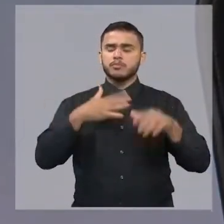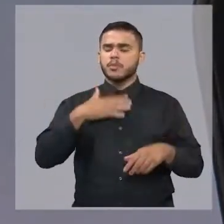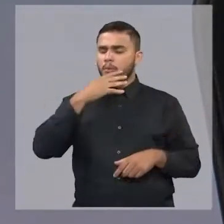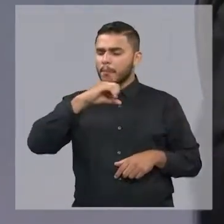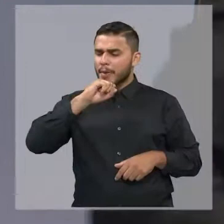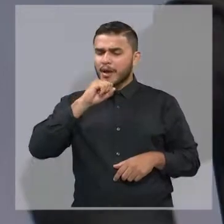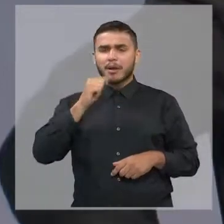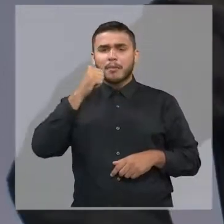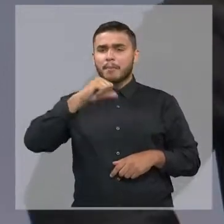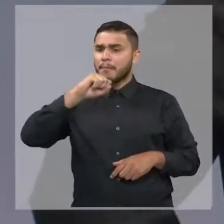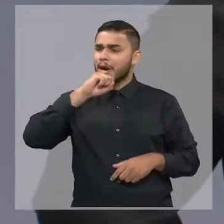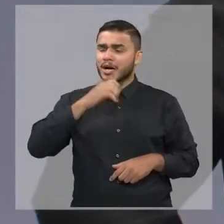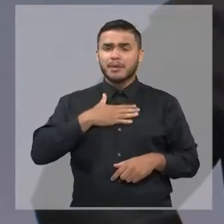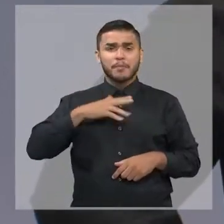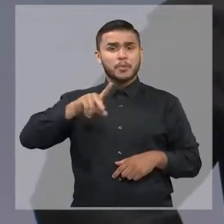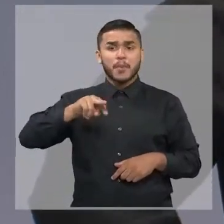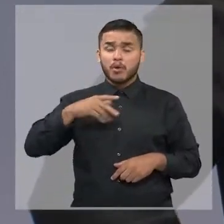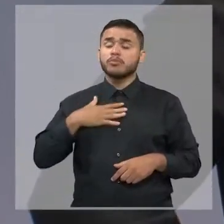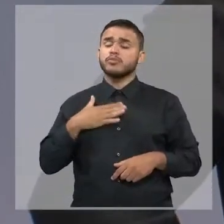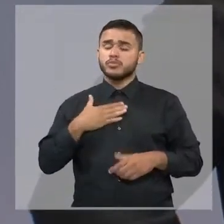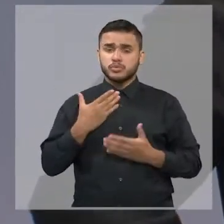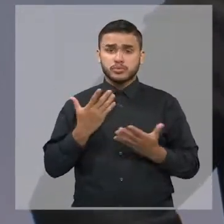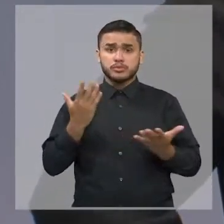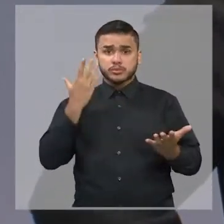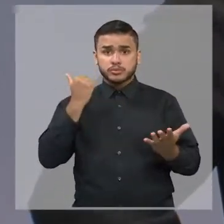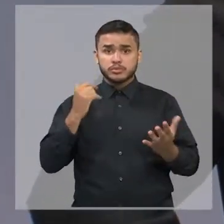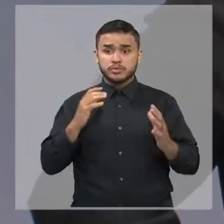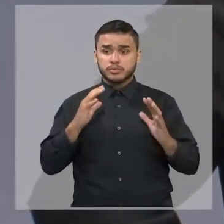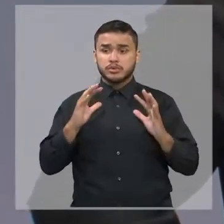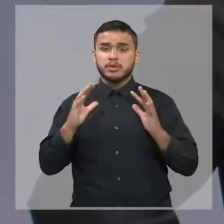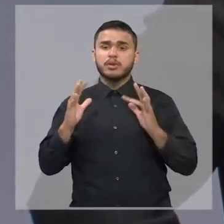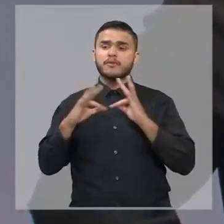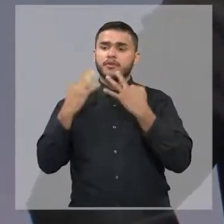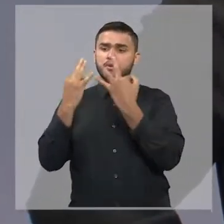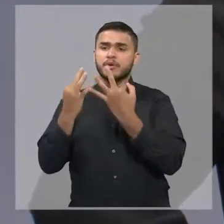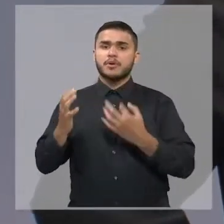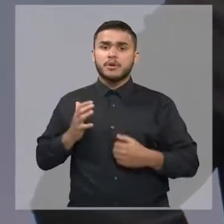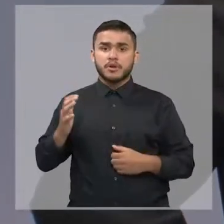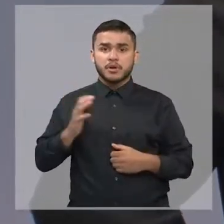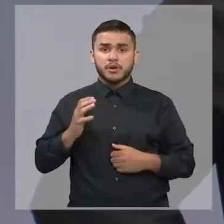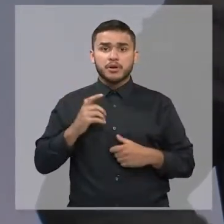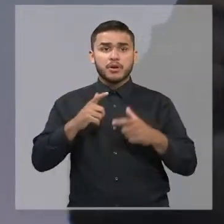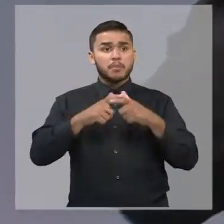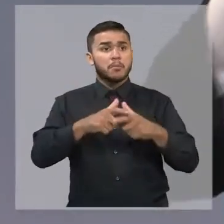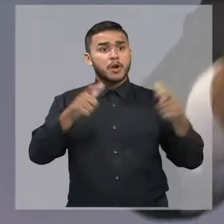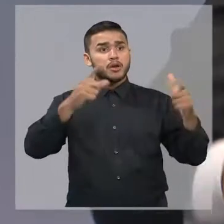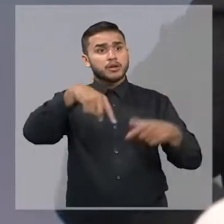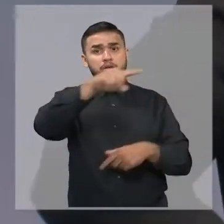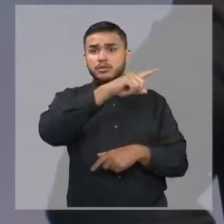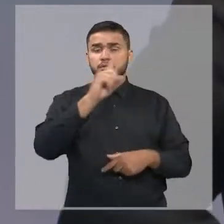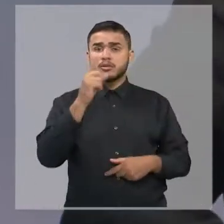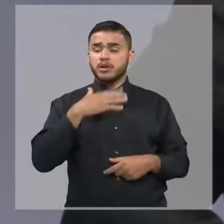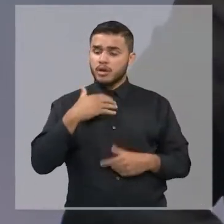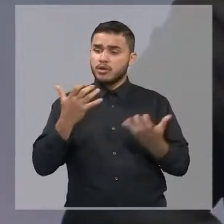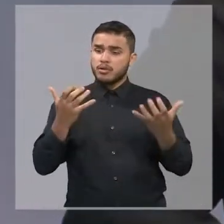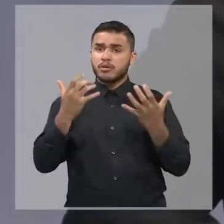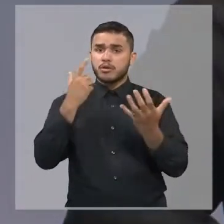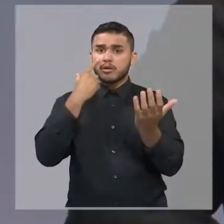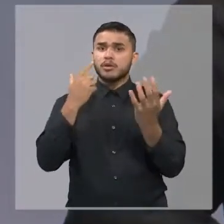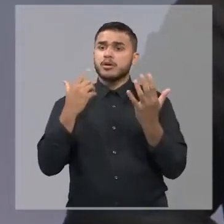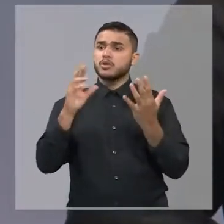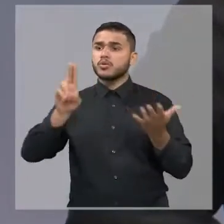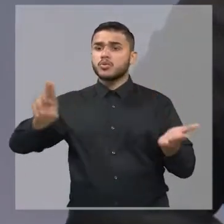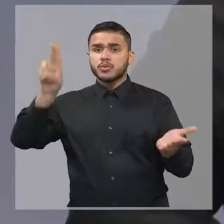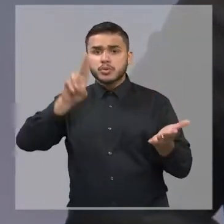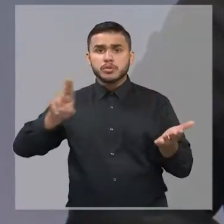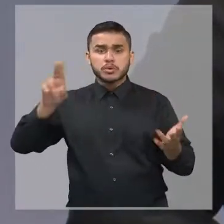irmão, todo mundo, nós que somos da elite privilegiada, diferentemente da maioria do povo, que temos acesso à universidade estatal de excelente